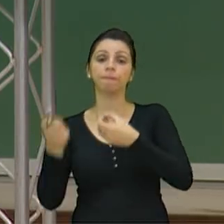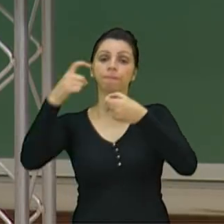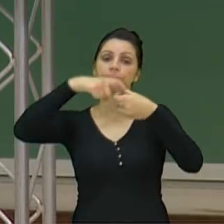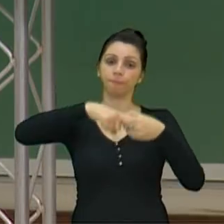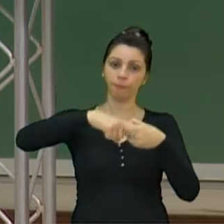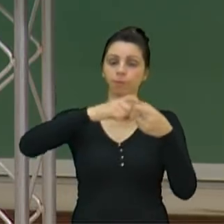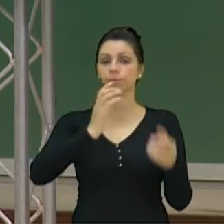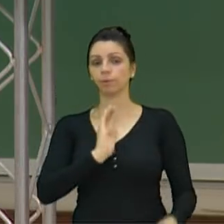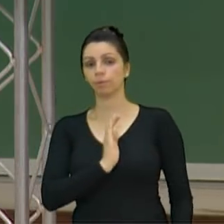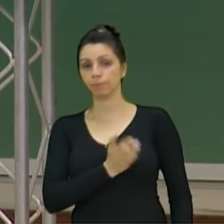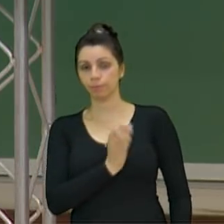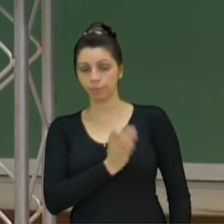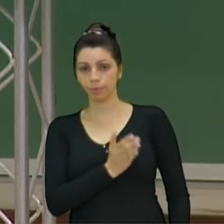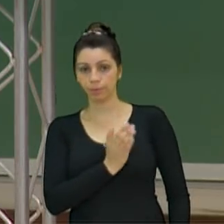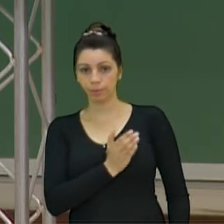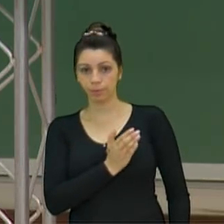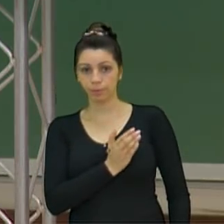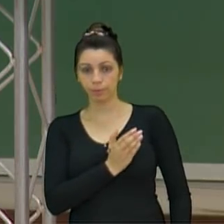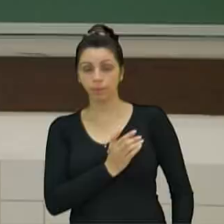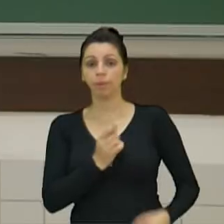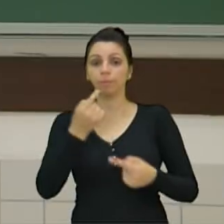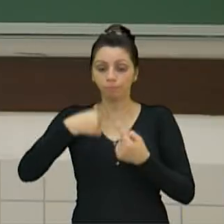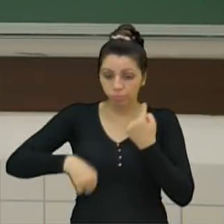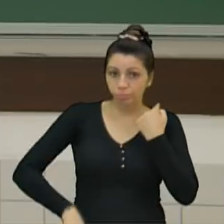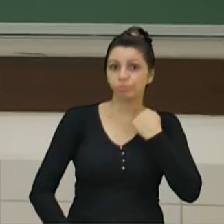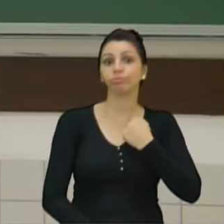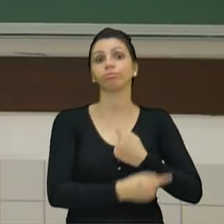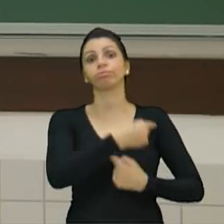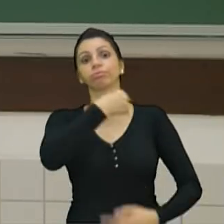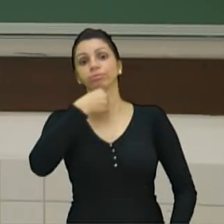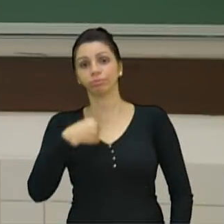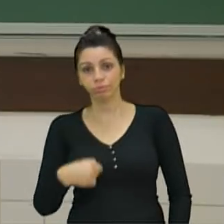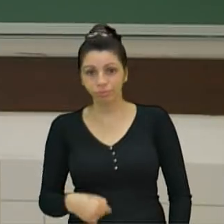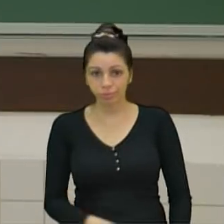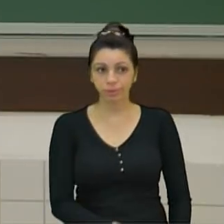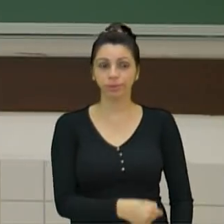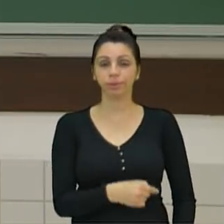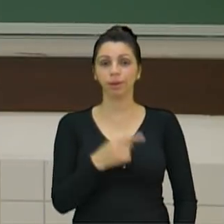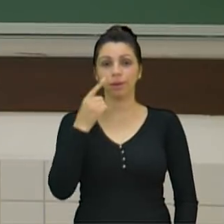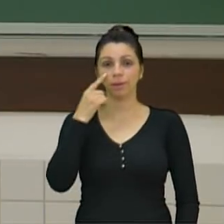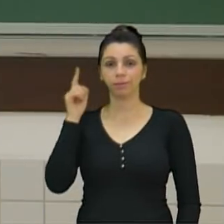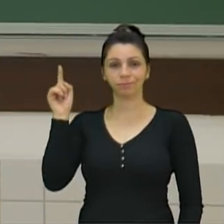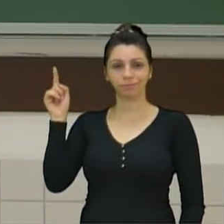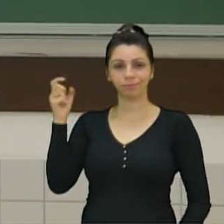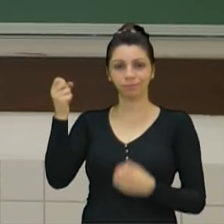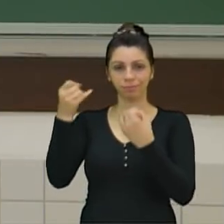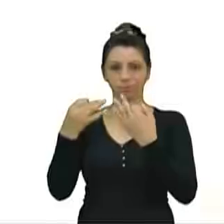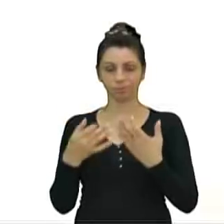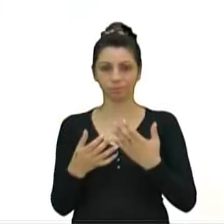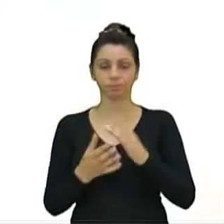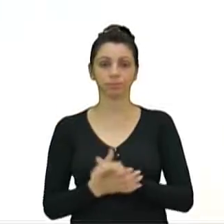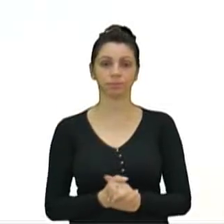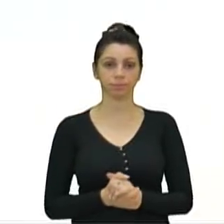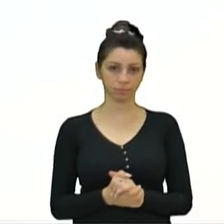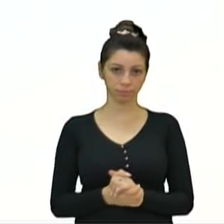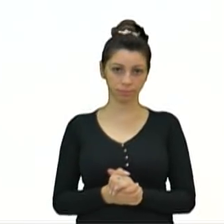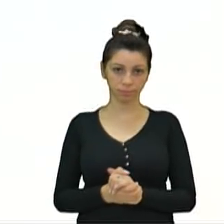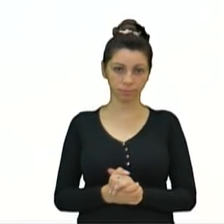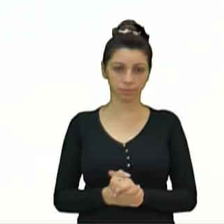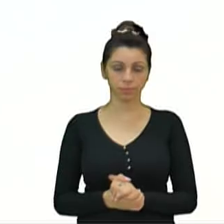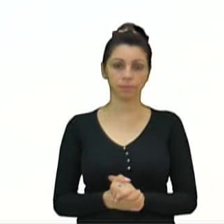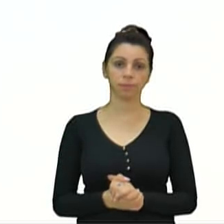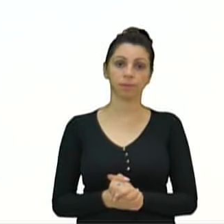coração. Esse é o trajeto da grande circulação, tá? Olha lá a explicação. Então, o sangue que vem